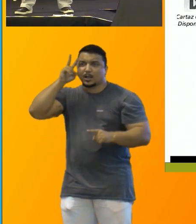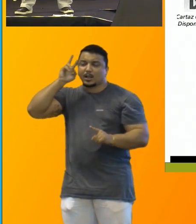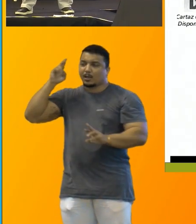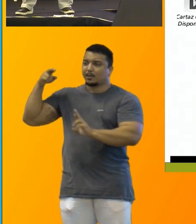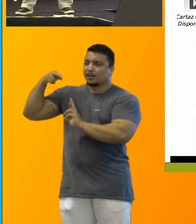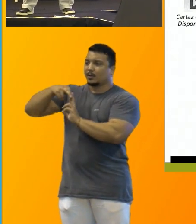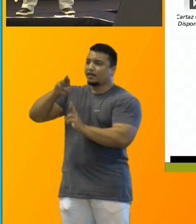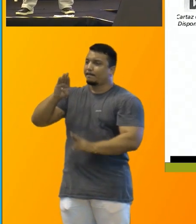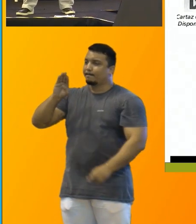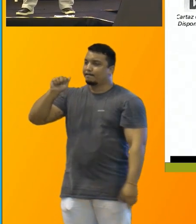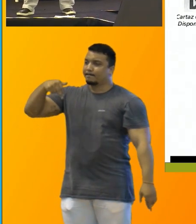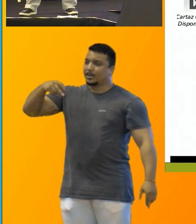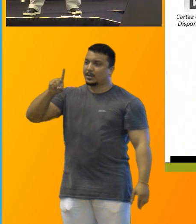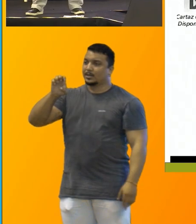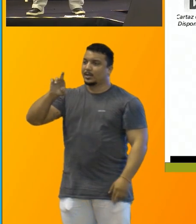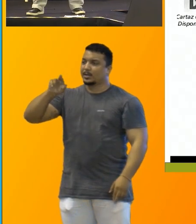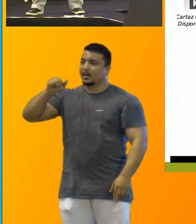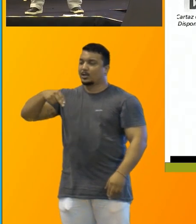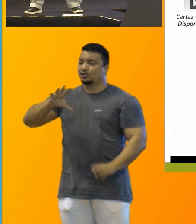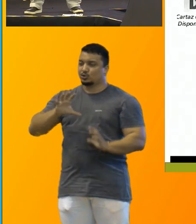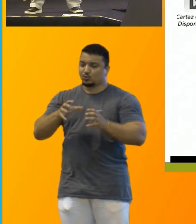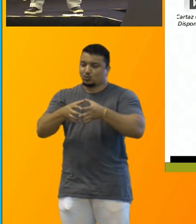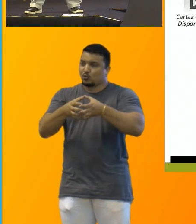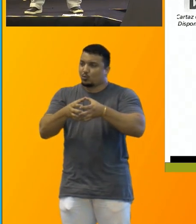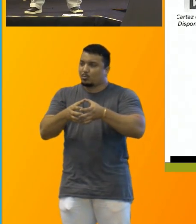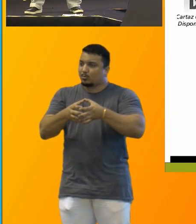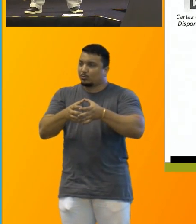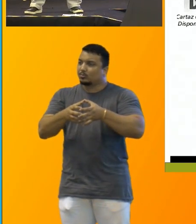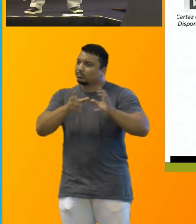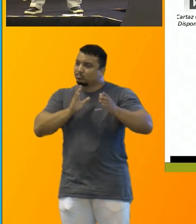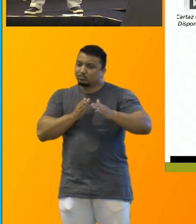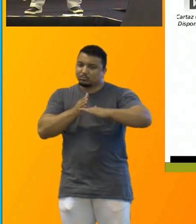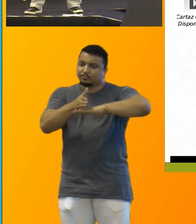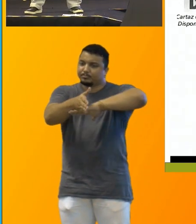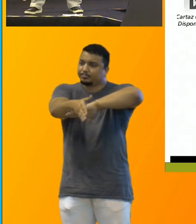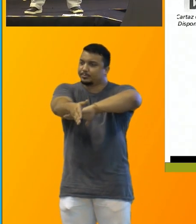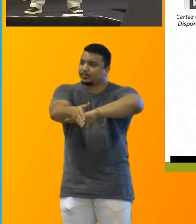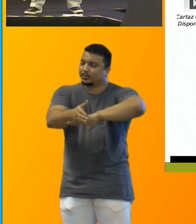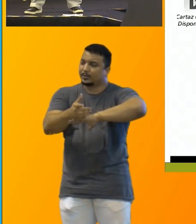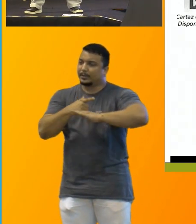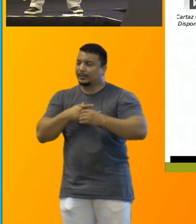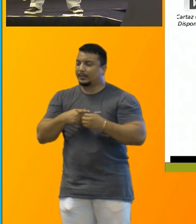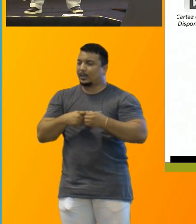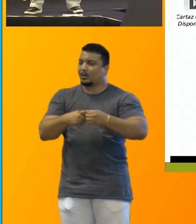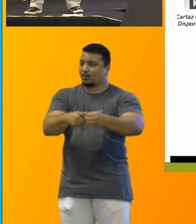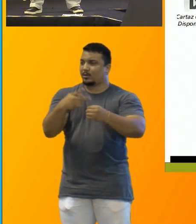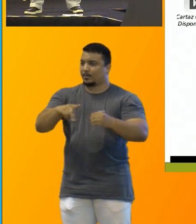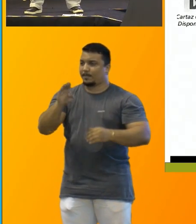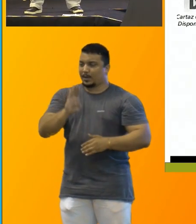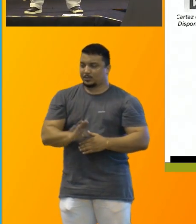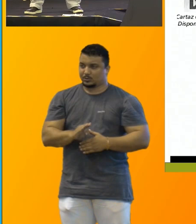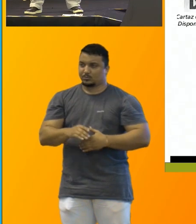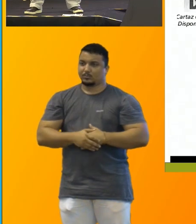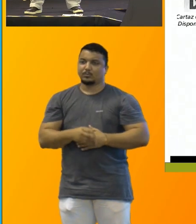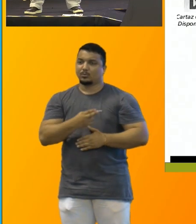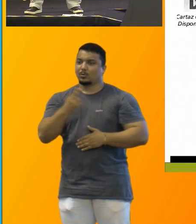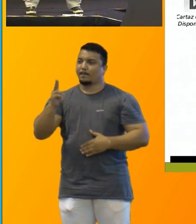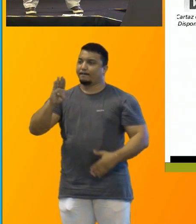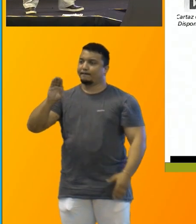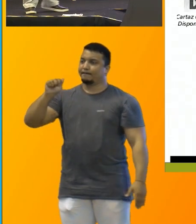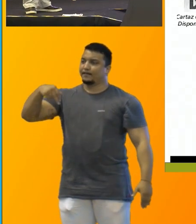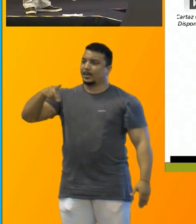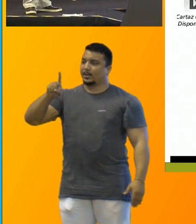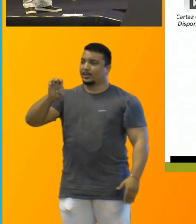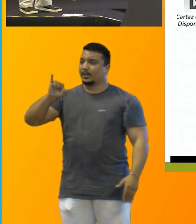bandeirante. Ei, queridos, uma das mais fortes expressões da identidade do povo paulista são os